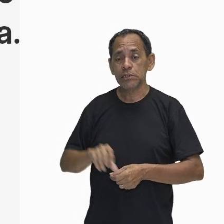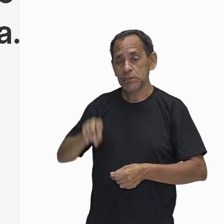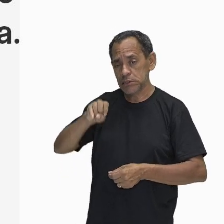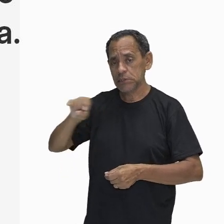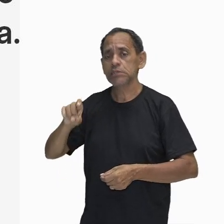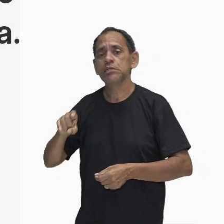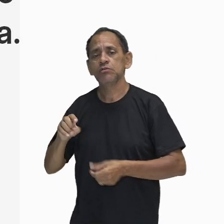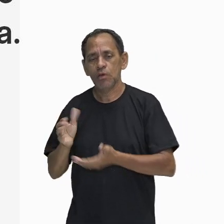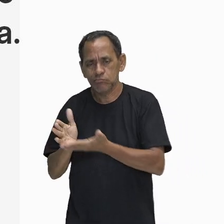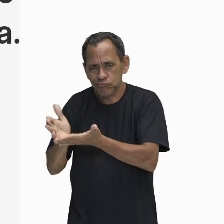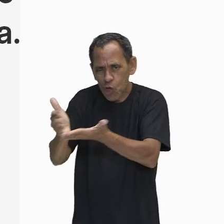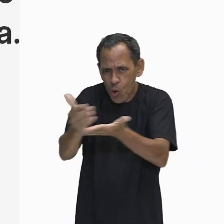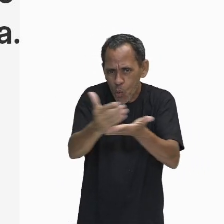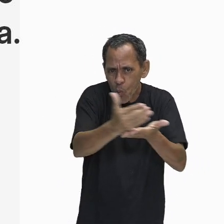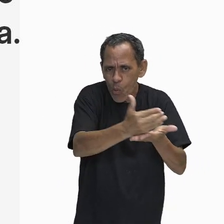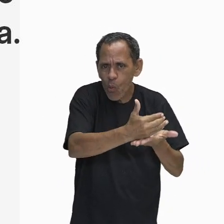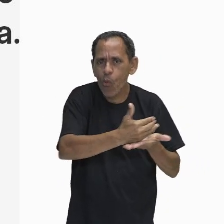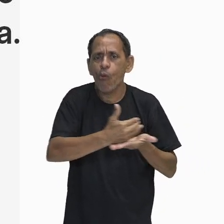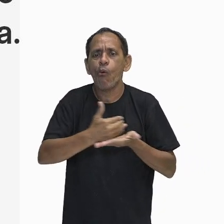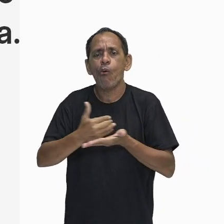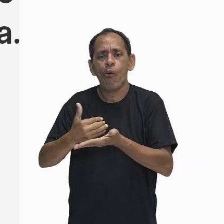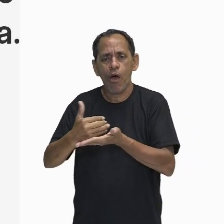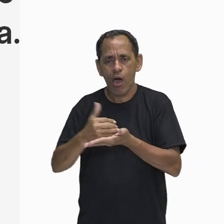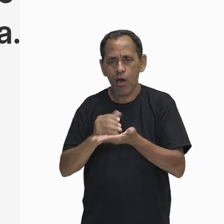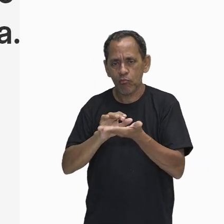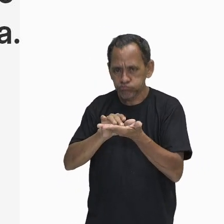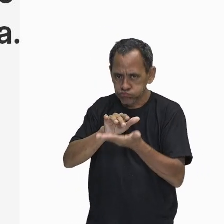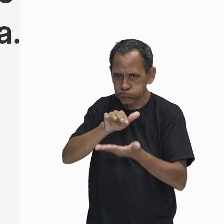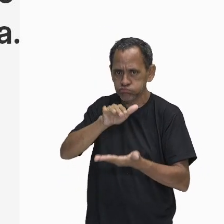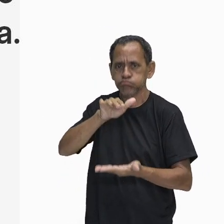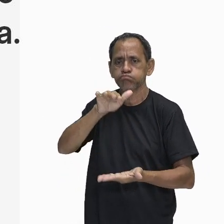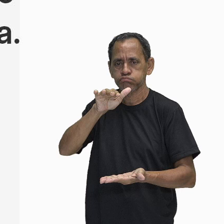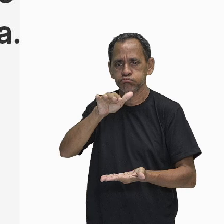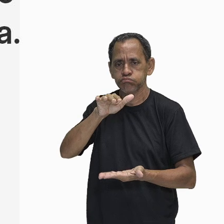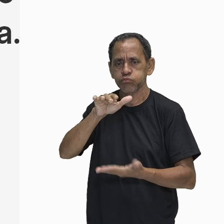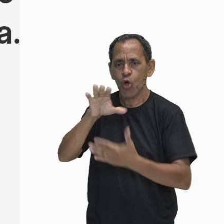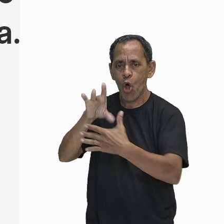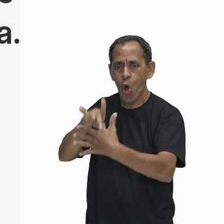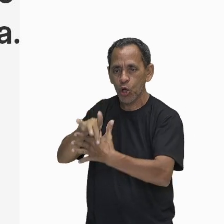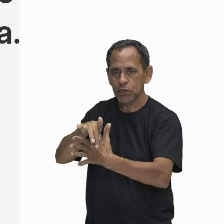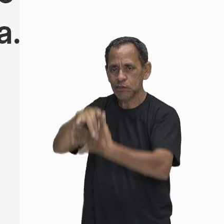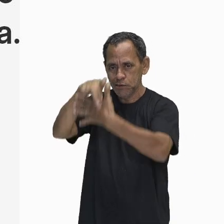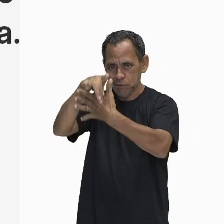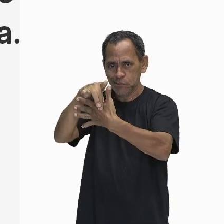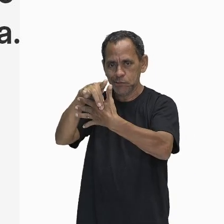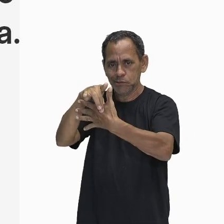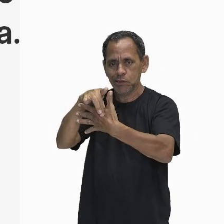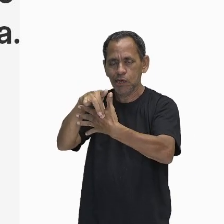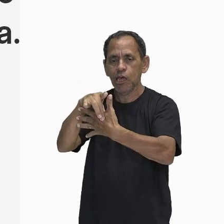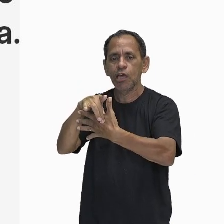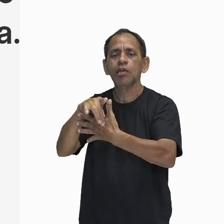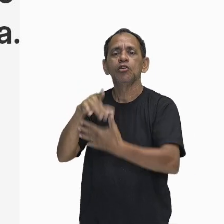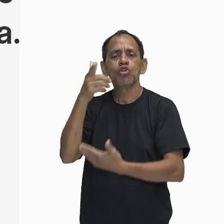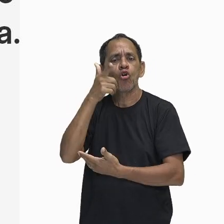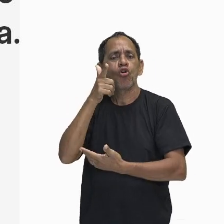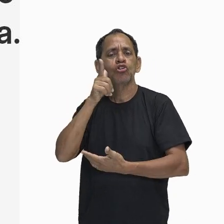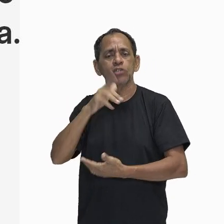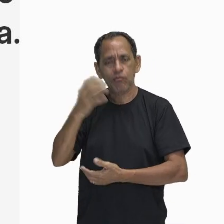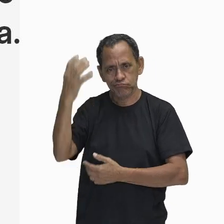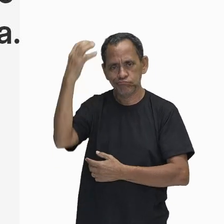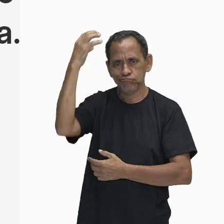Com o passar do tempo, o chefe do maior e mais rico, oikos, ganhou poder, tornou-se rei e